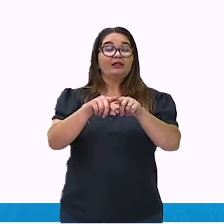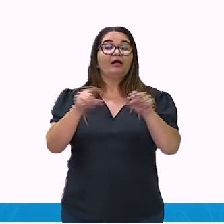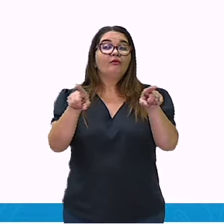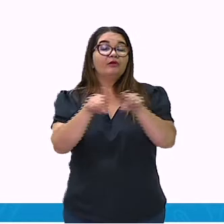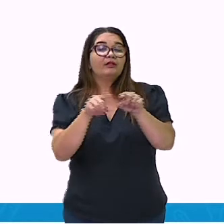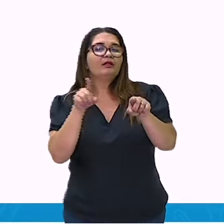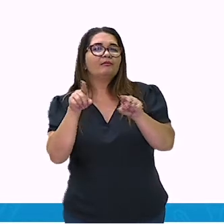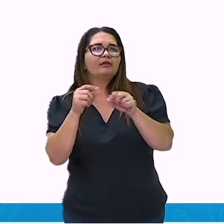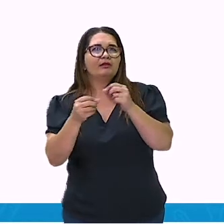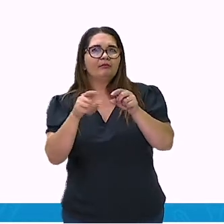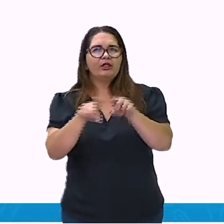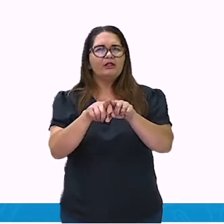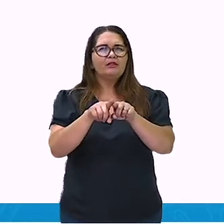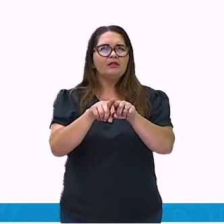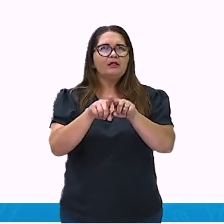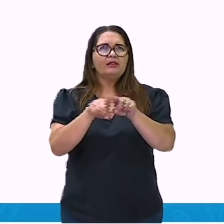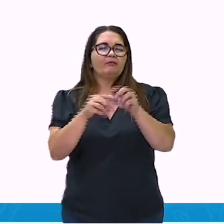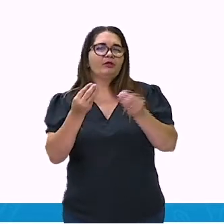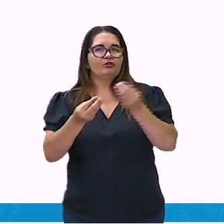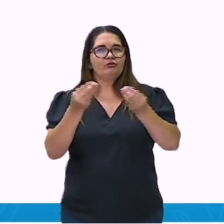Conceder sesmarias,